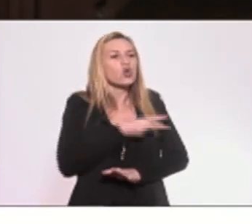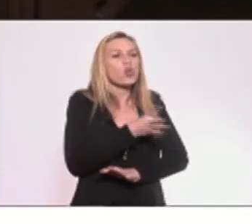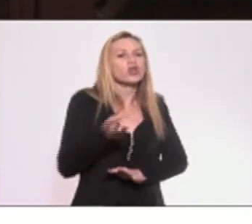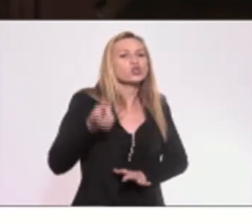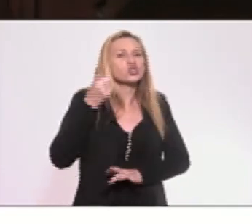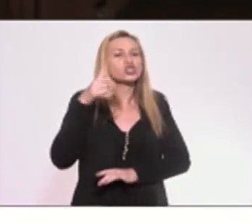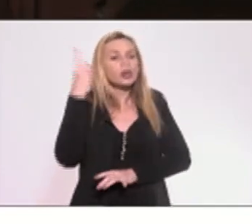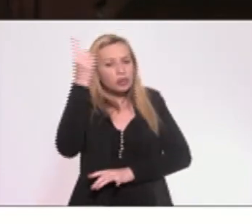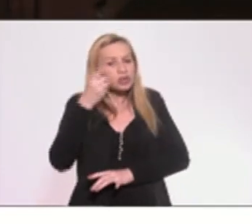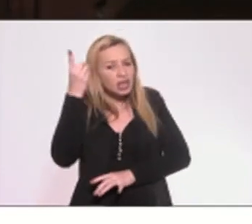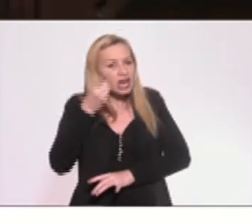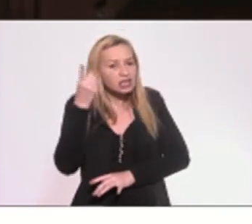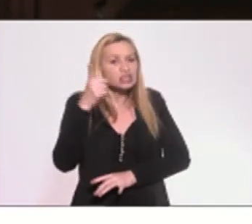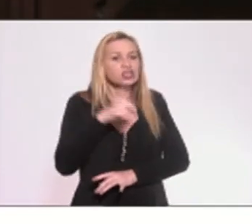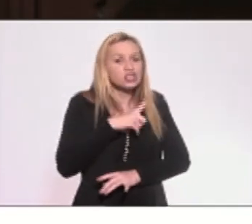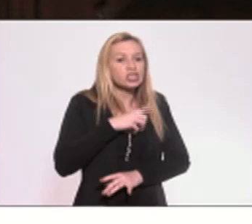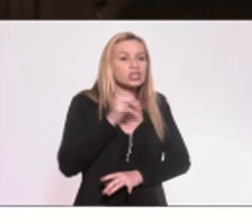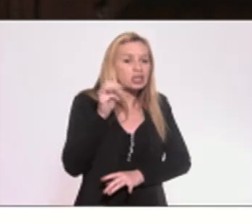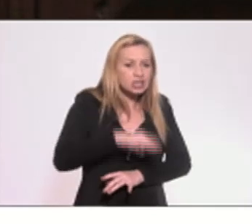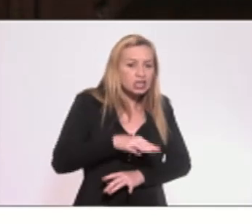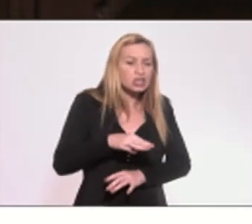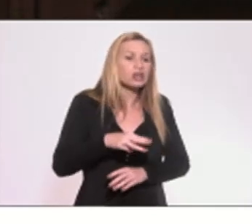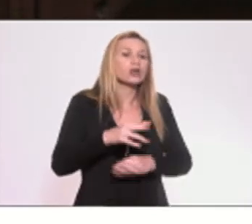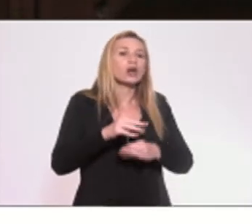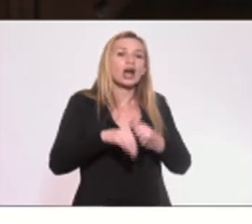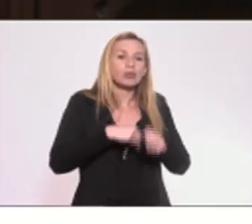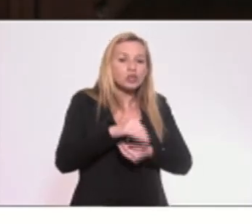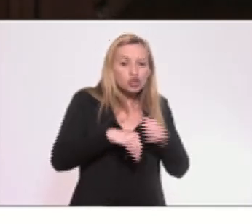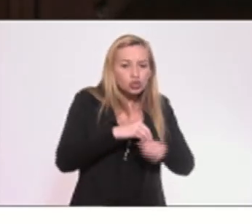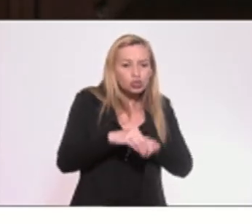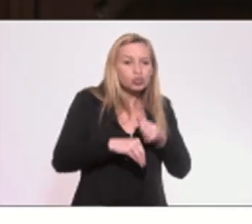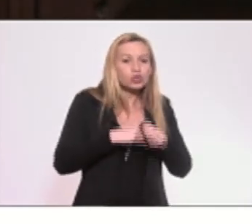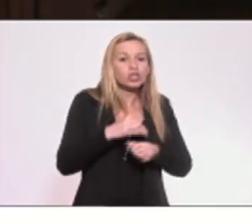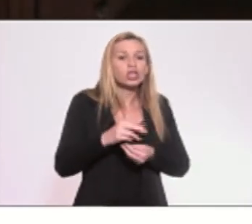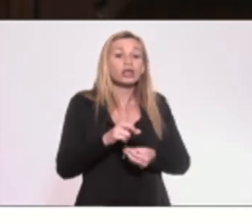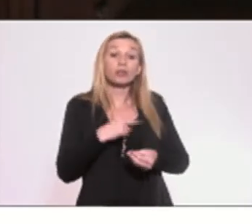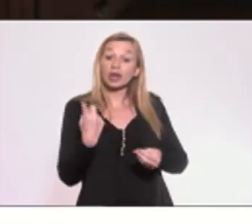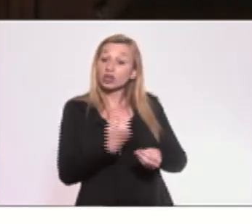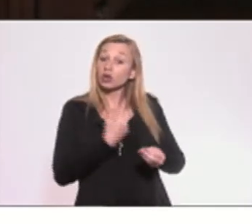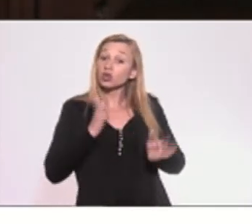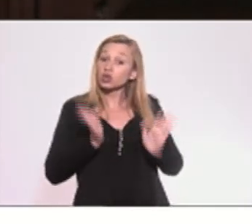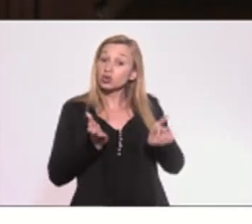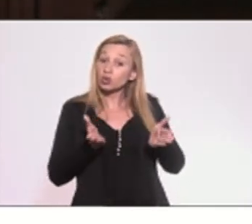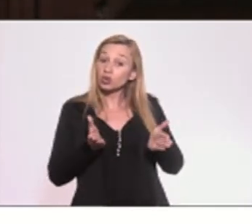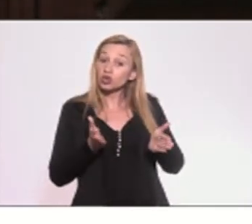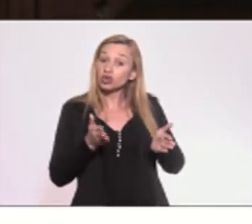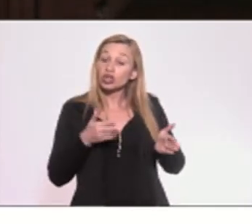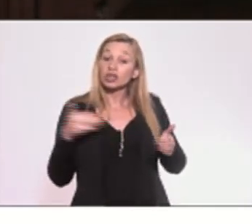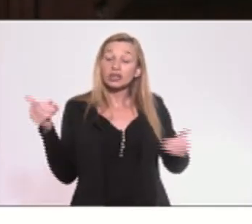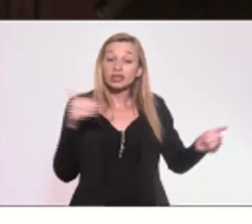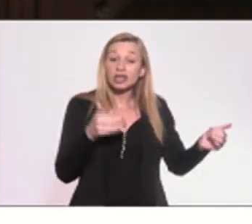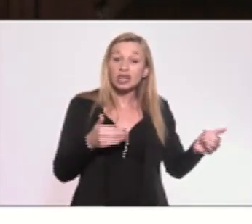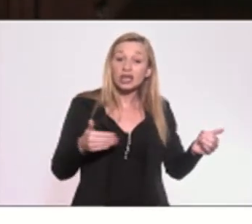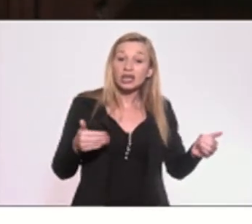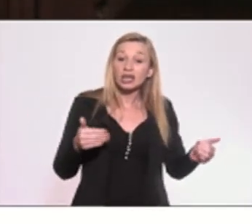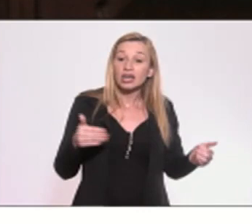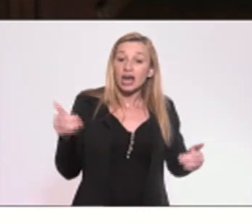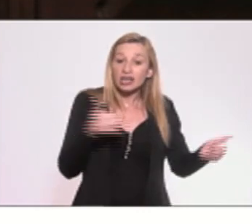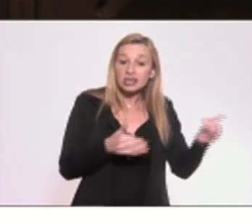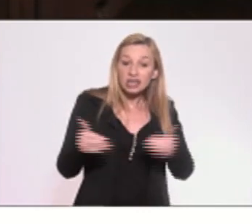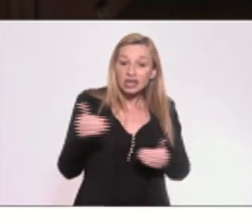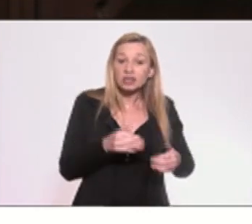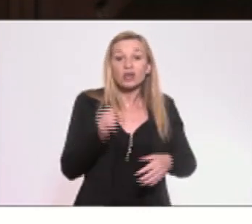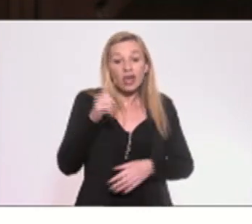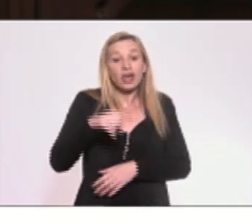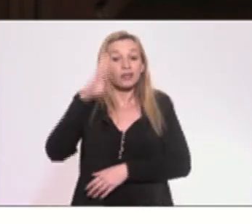também tinham aqui, de fato, esses envolvimentos e como para nós, hoje, ter acesso a esses autos era